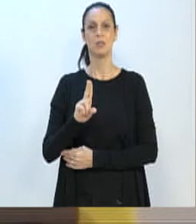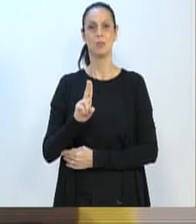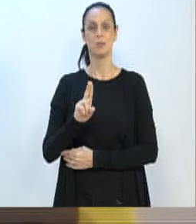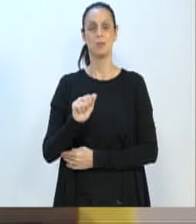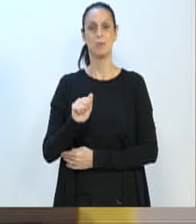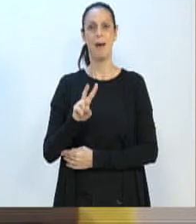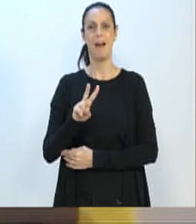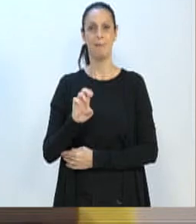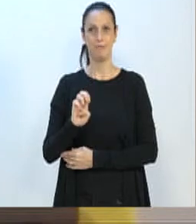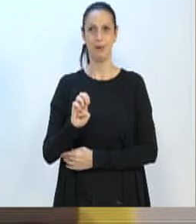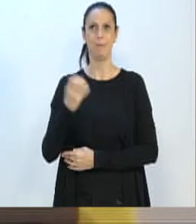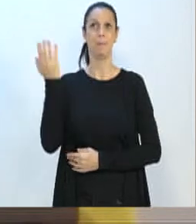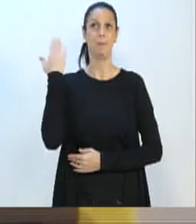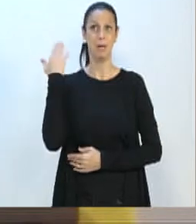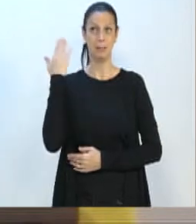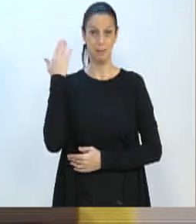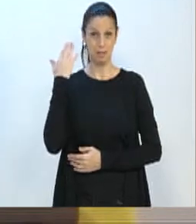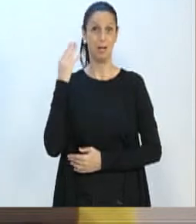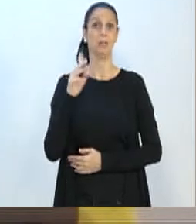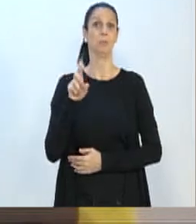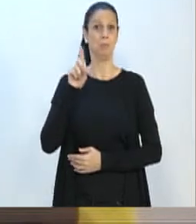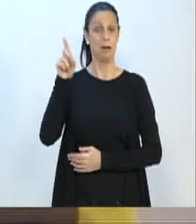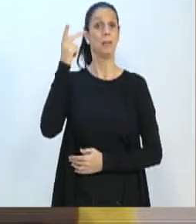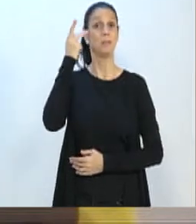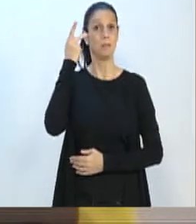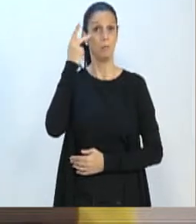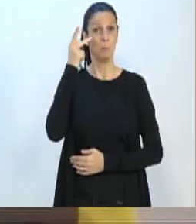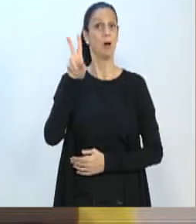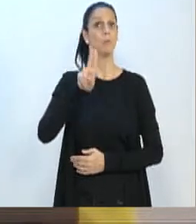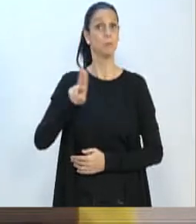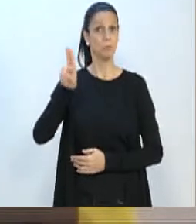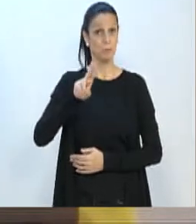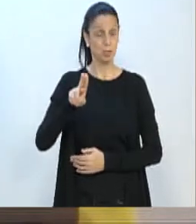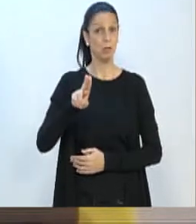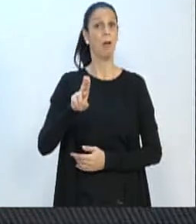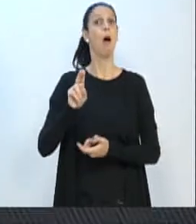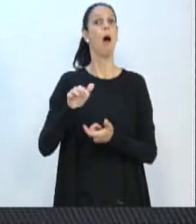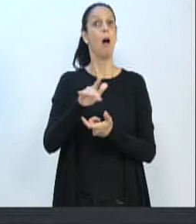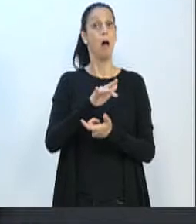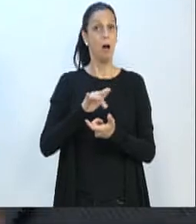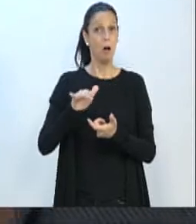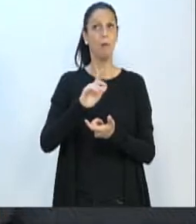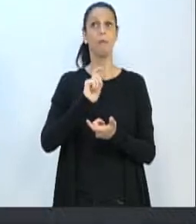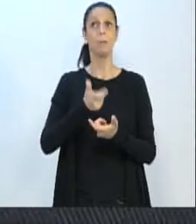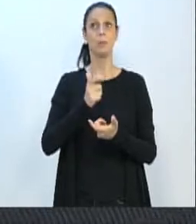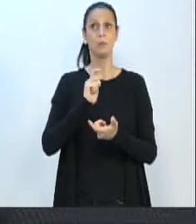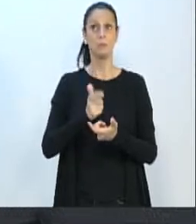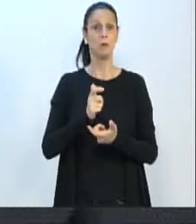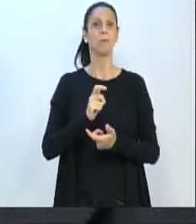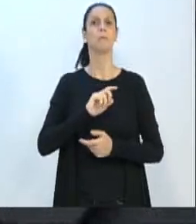50, mas ela alfabetizou milhões de brasileiros durante todo o tempo. Ela foi extinta